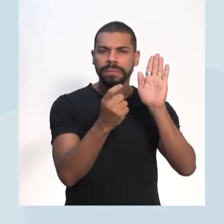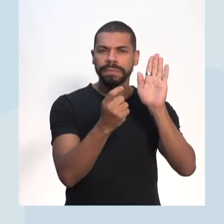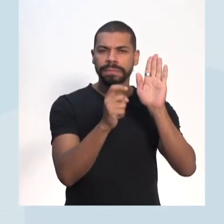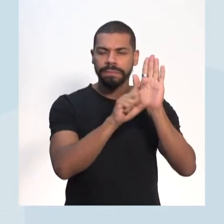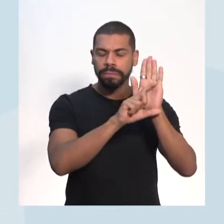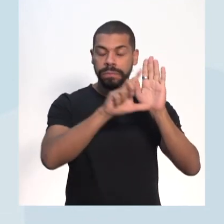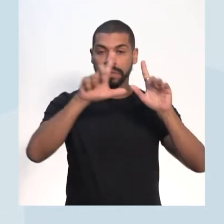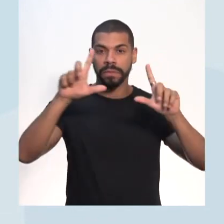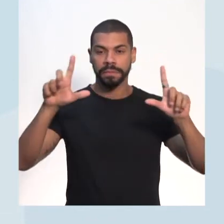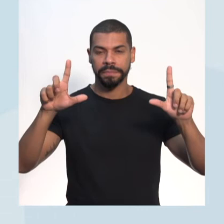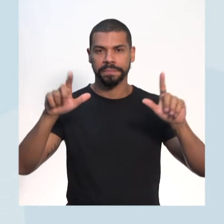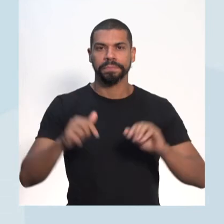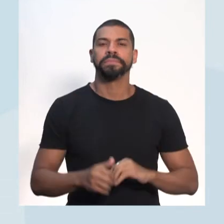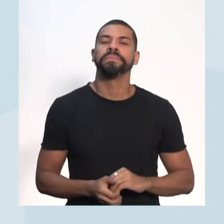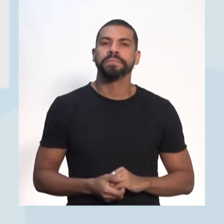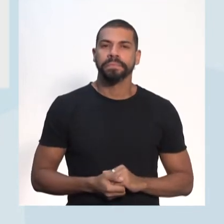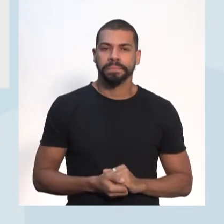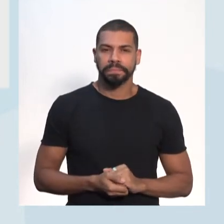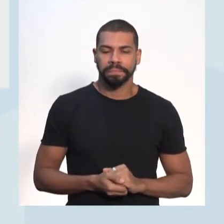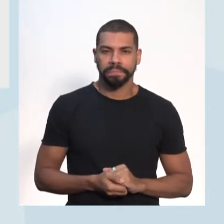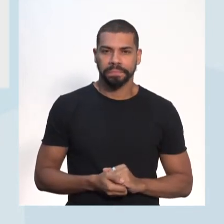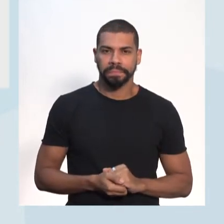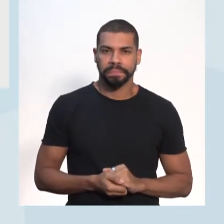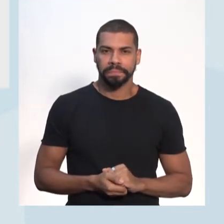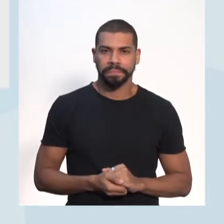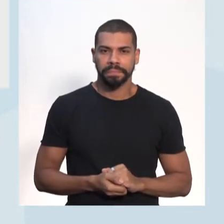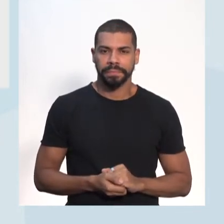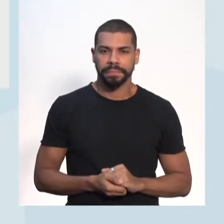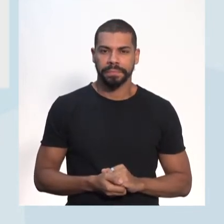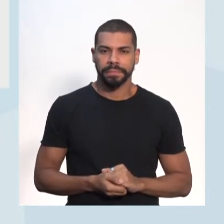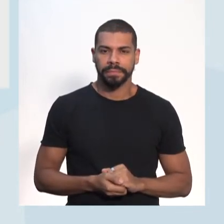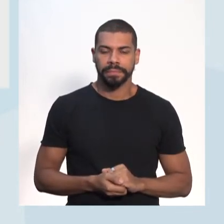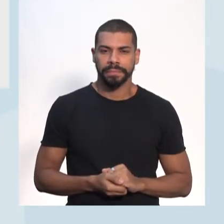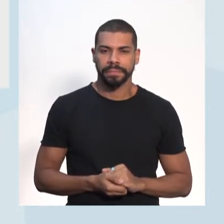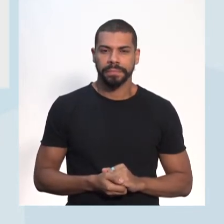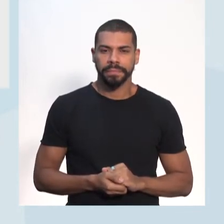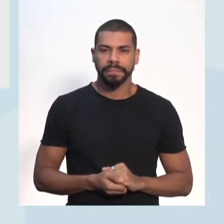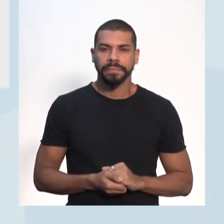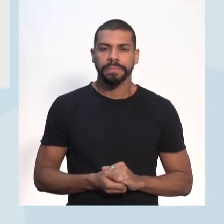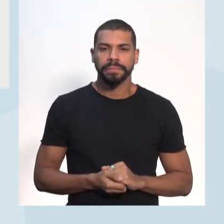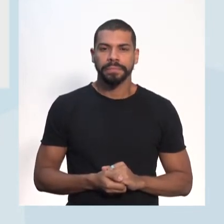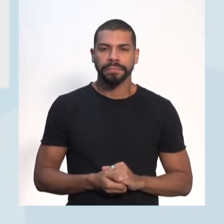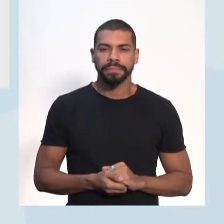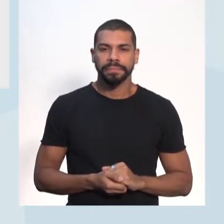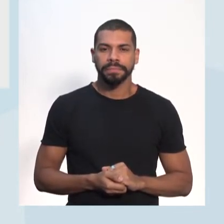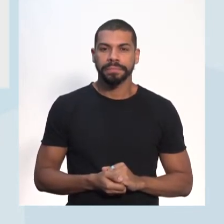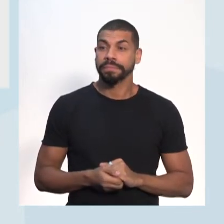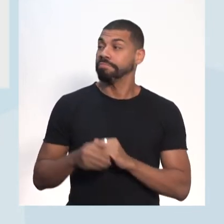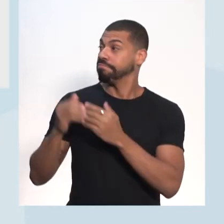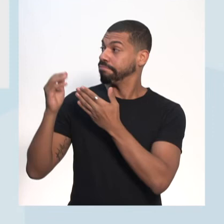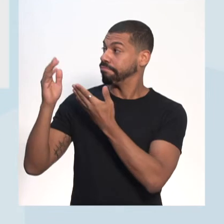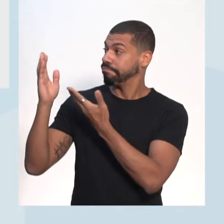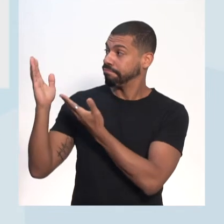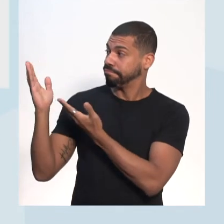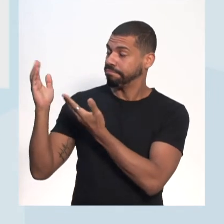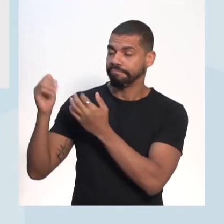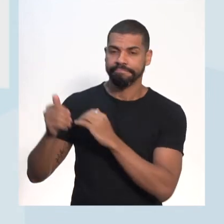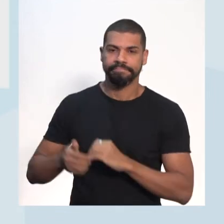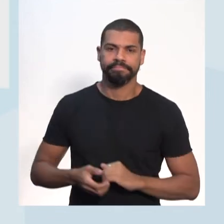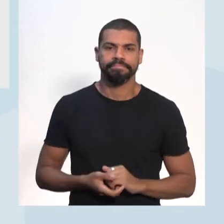próxima página. Mariana, por favor. Isso, já mudaram lá. Obrigado, gente. Após acessar o